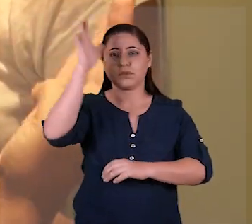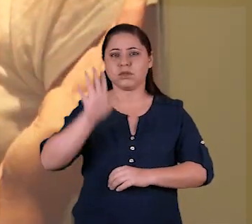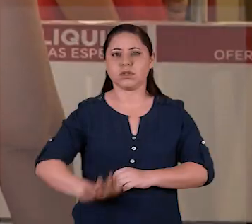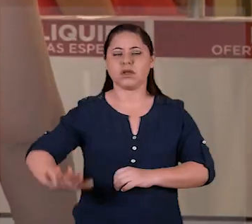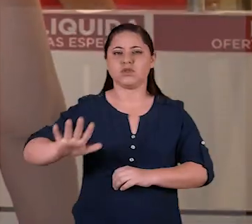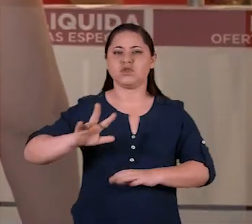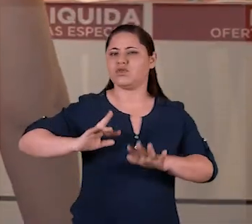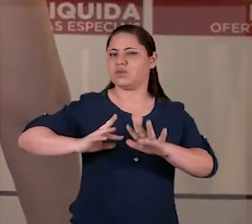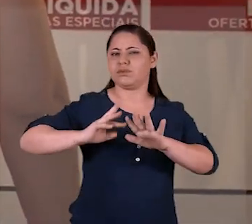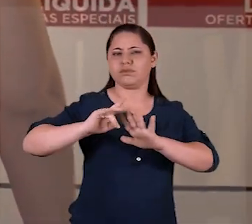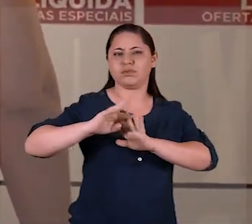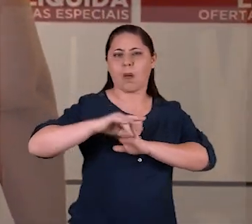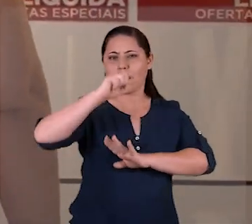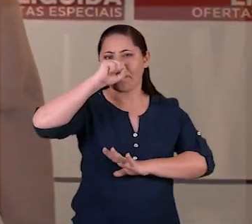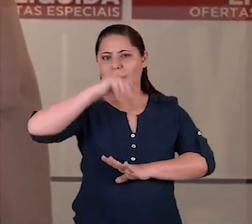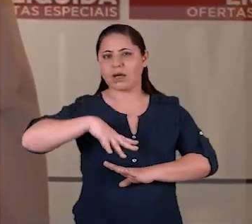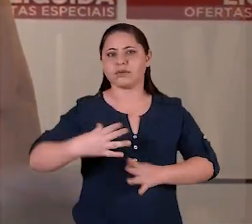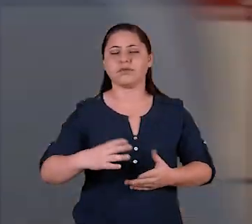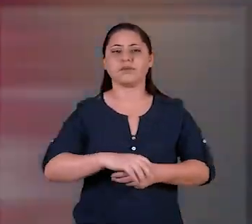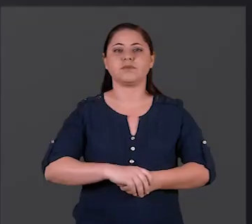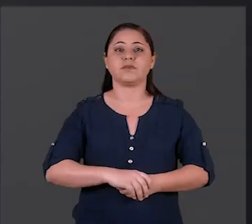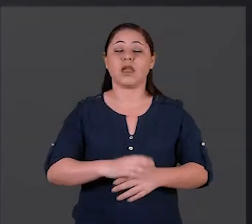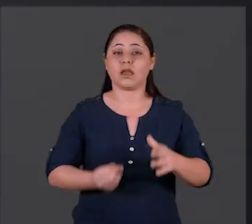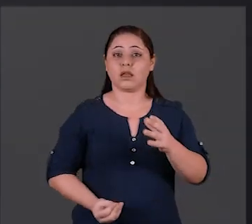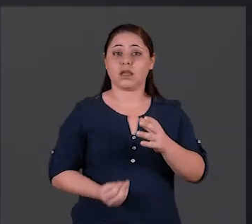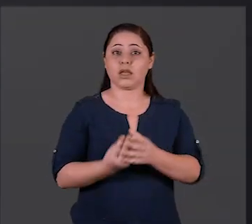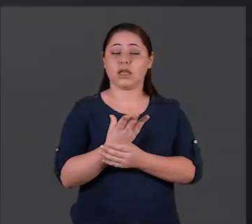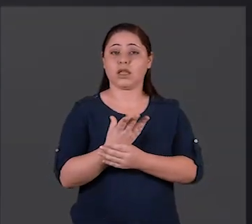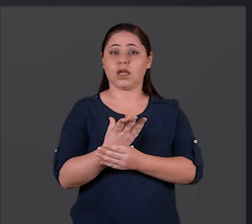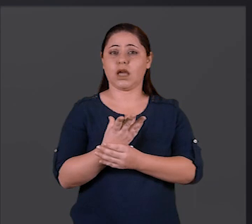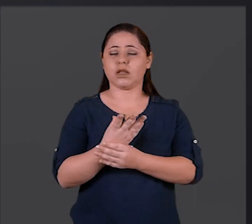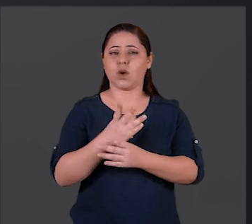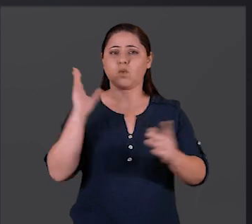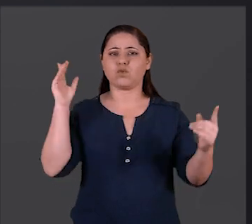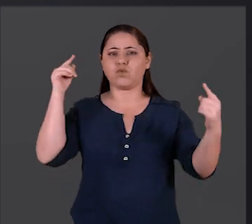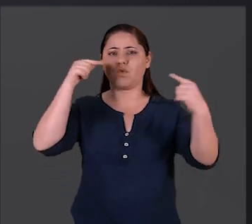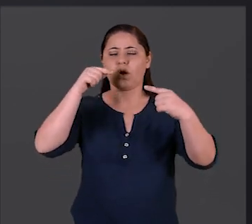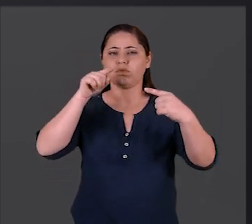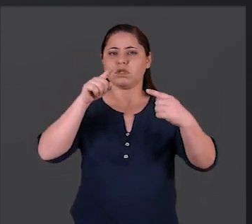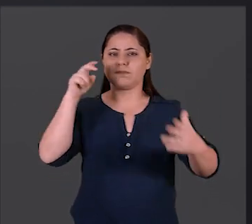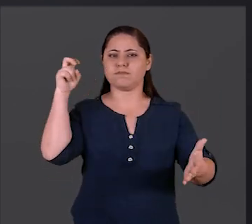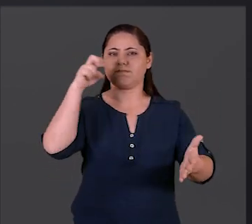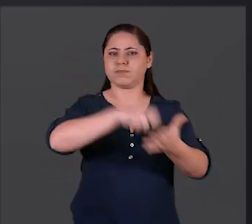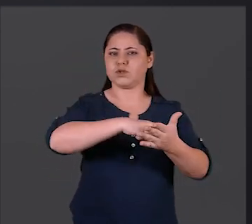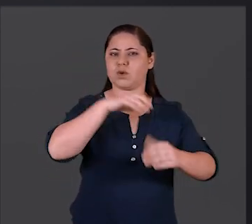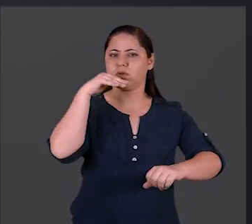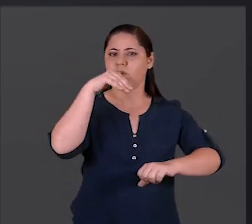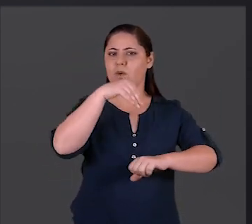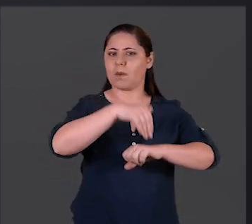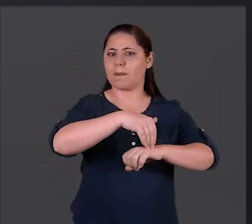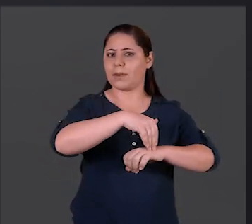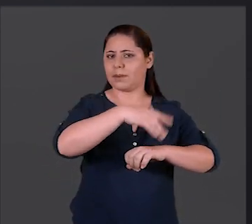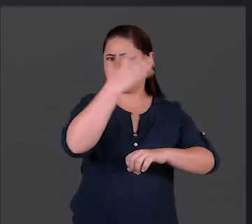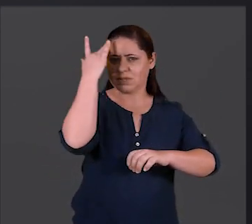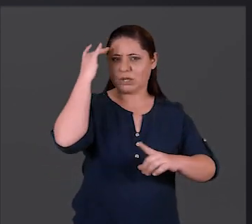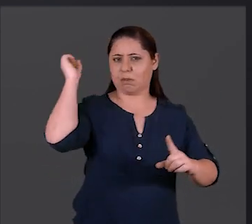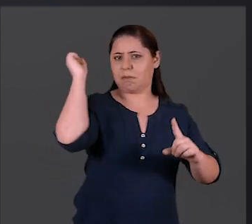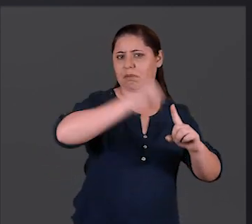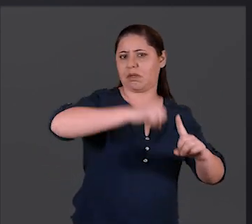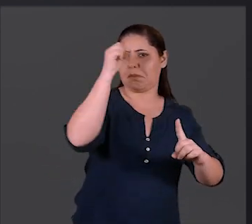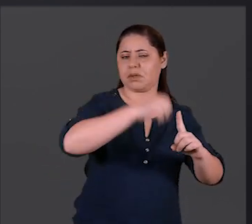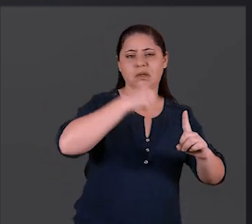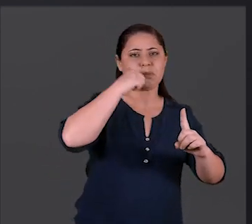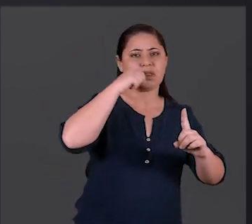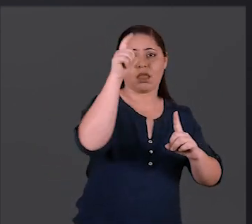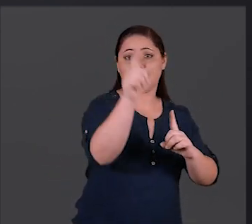mais variadas formas de violência. Foi criada com o objetivo de punir com mais rigor os agressores contra as